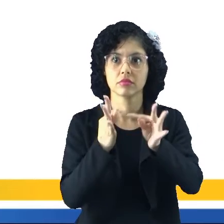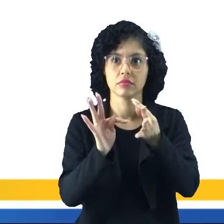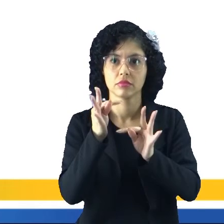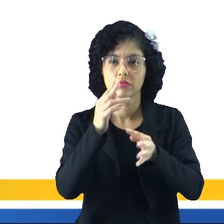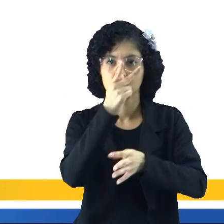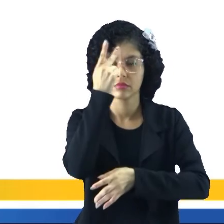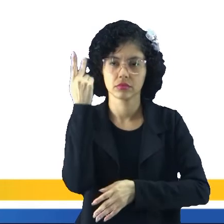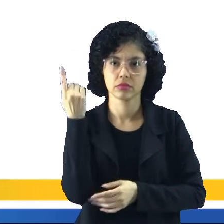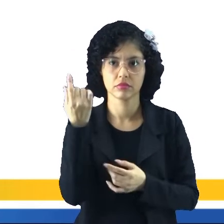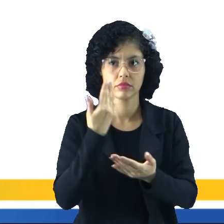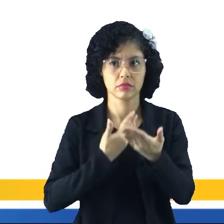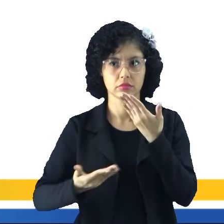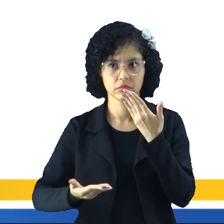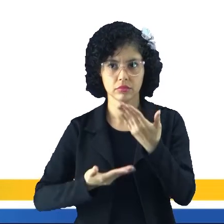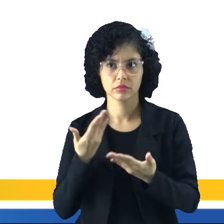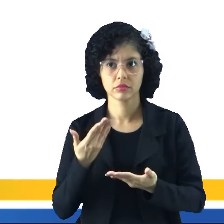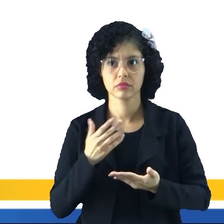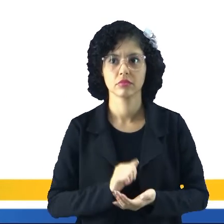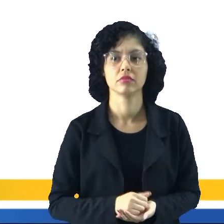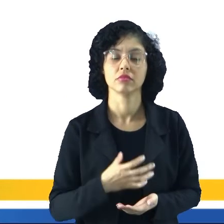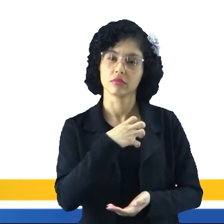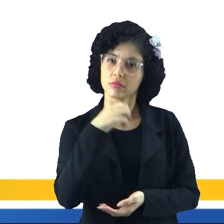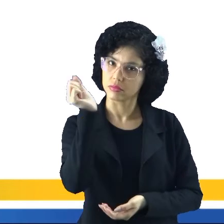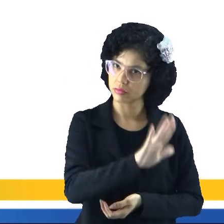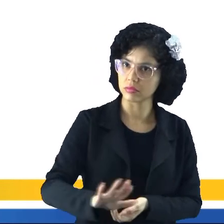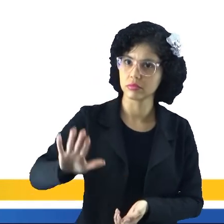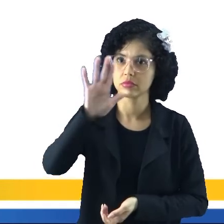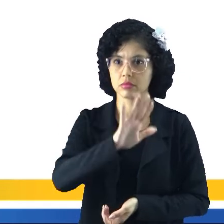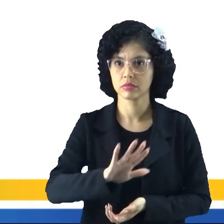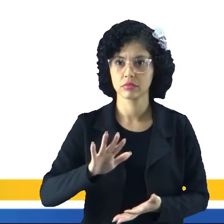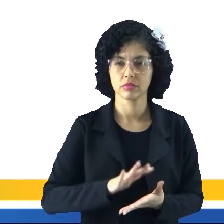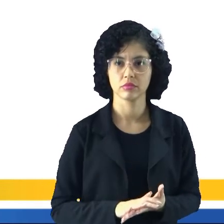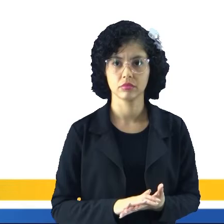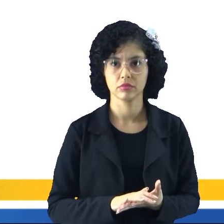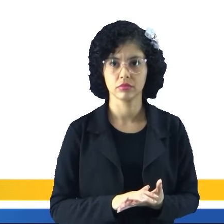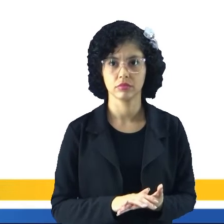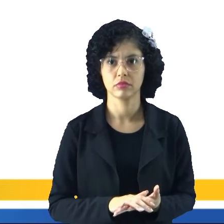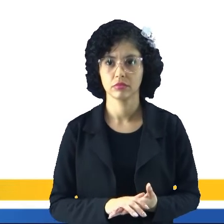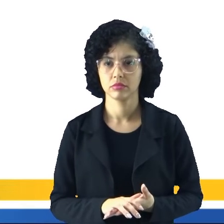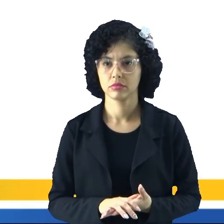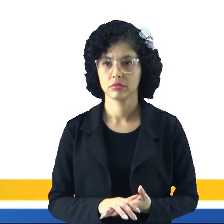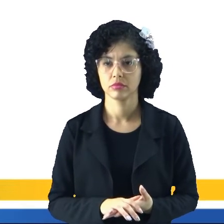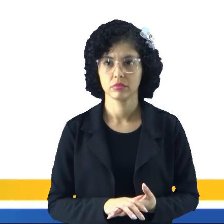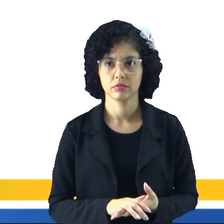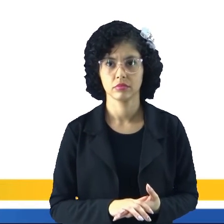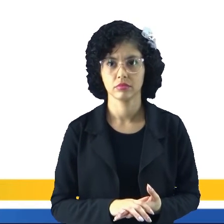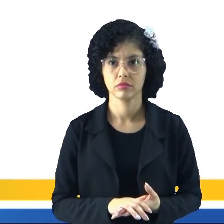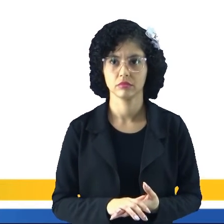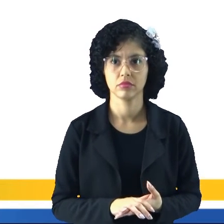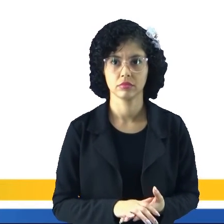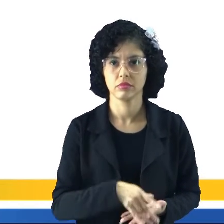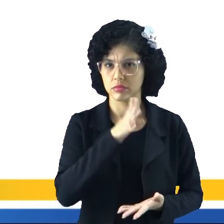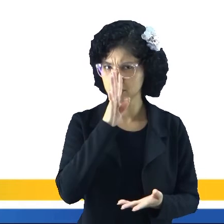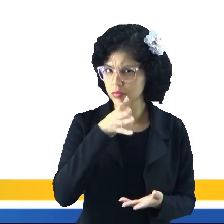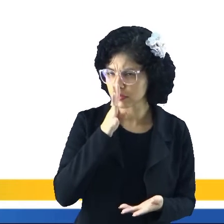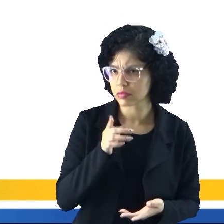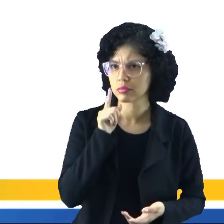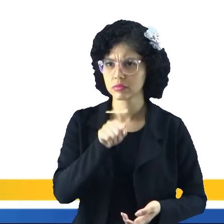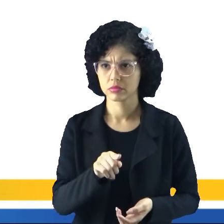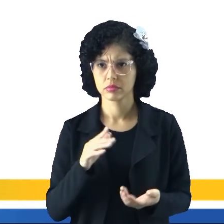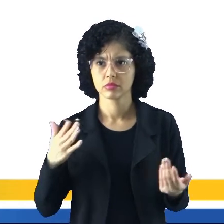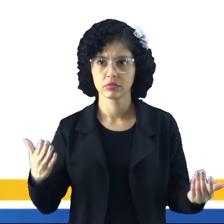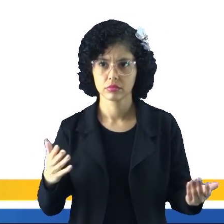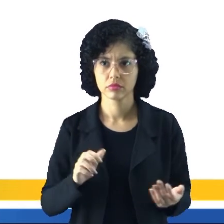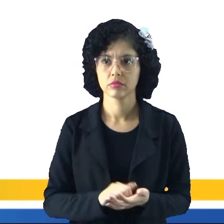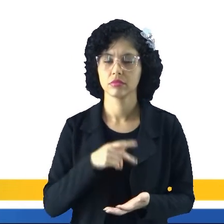pessoas. Isso aí no sentido geral acontece, mas na charge é o contrário, né? O personagem ele critica isso aí,